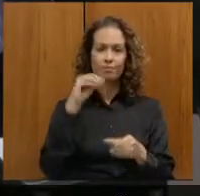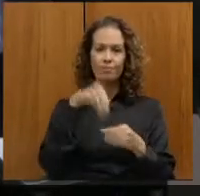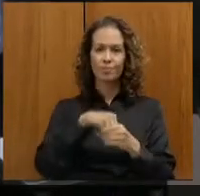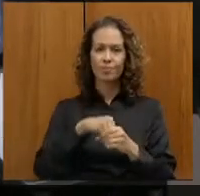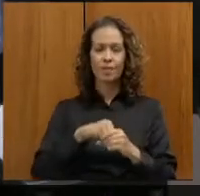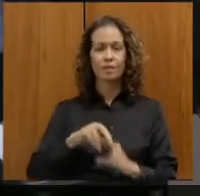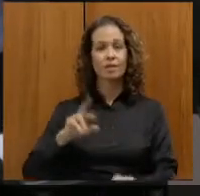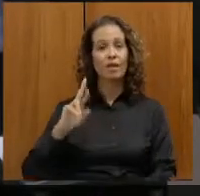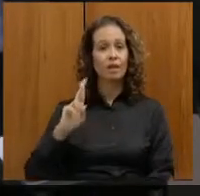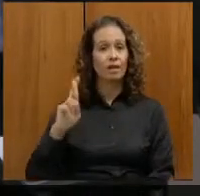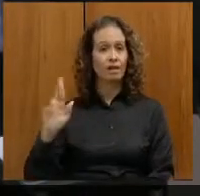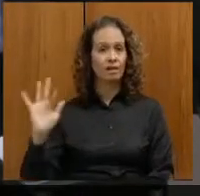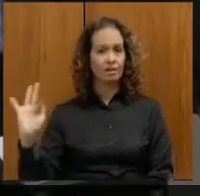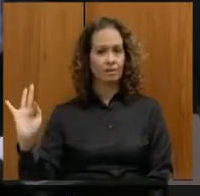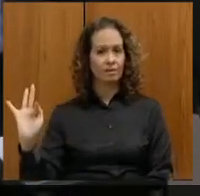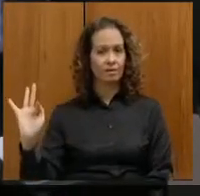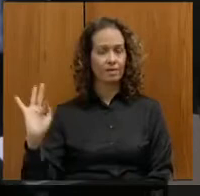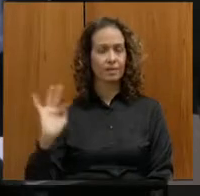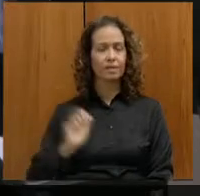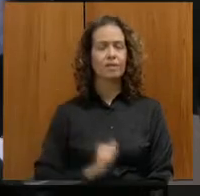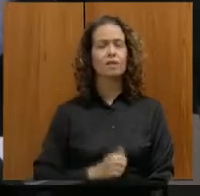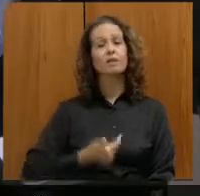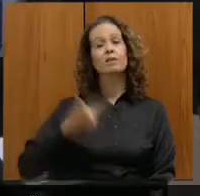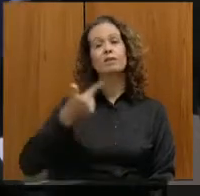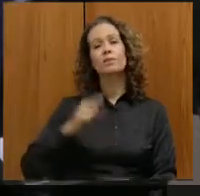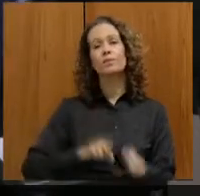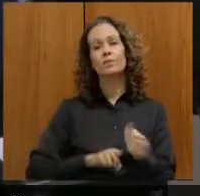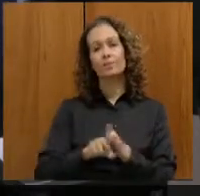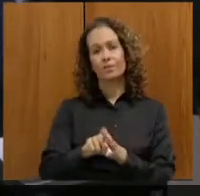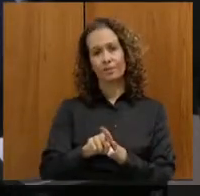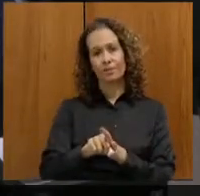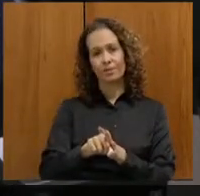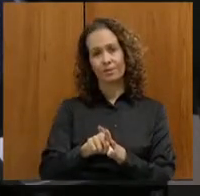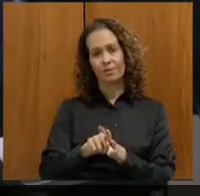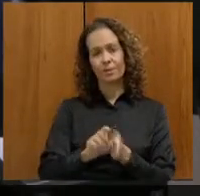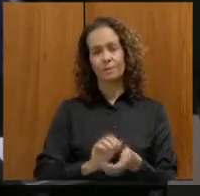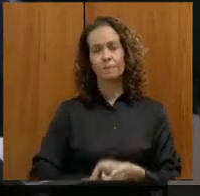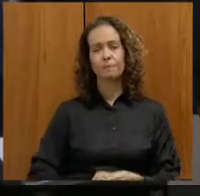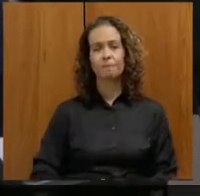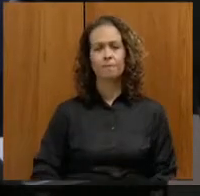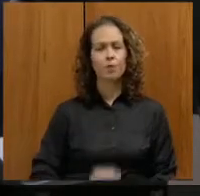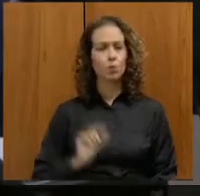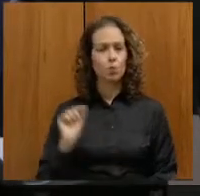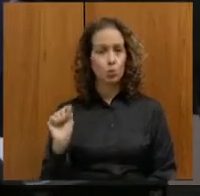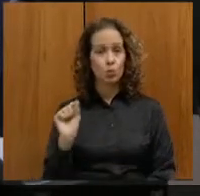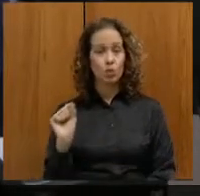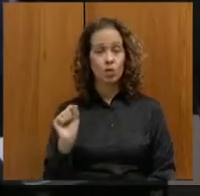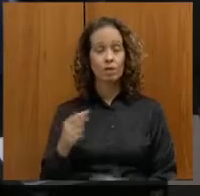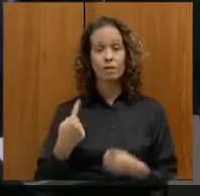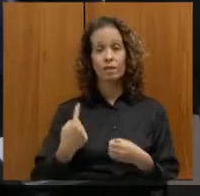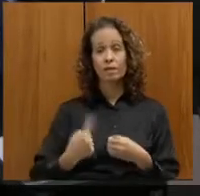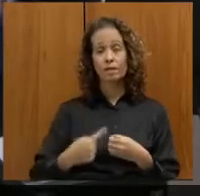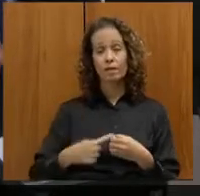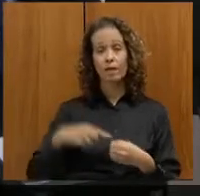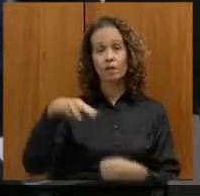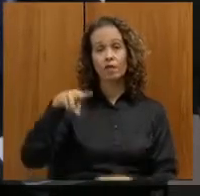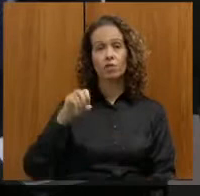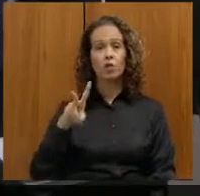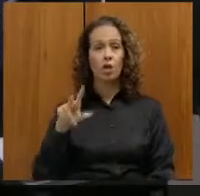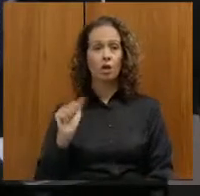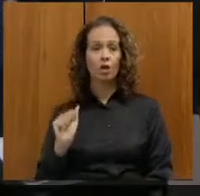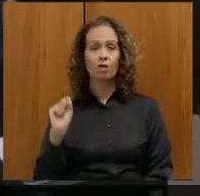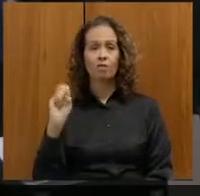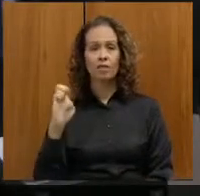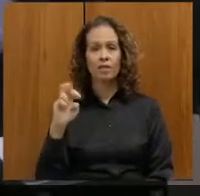ligados ao regime de recuperação fiscal a segunda pergunta ela vem da Cidade Nova Serrana Eu nem ia